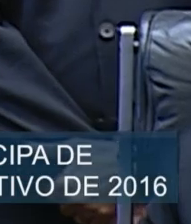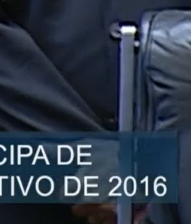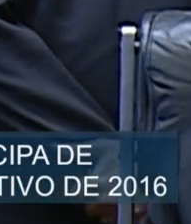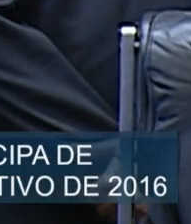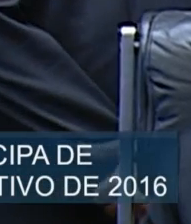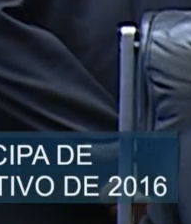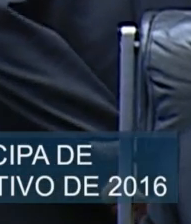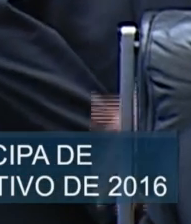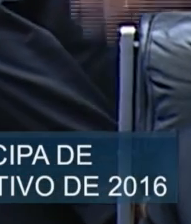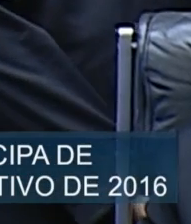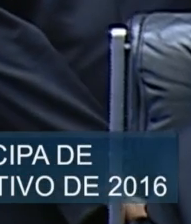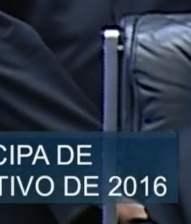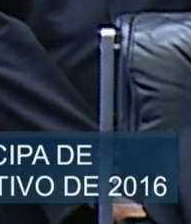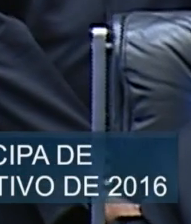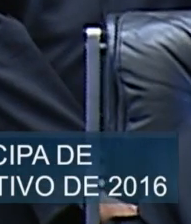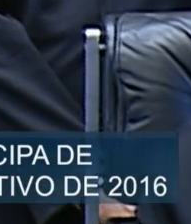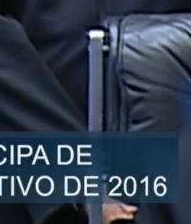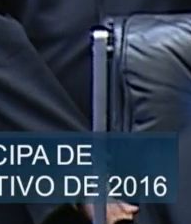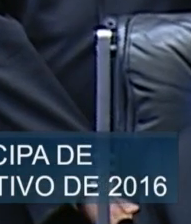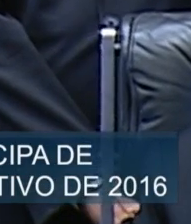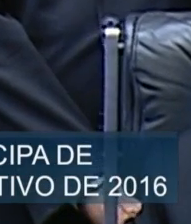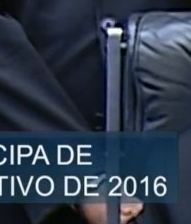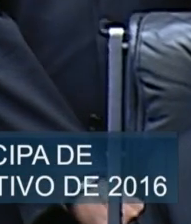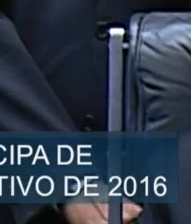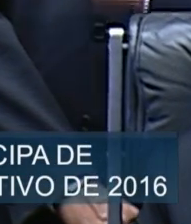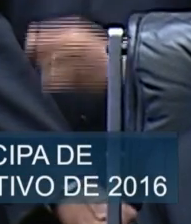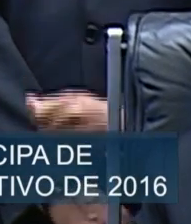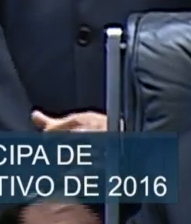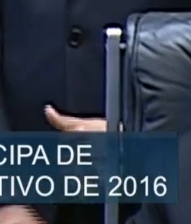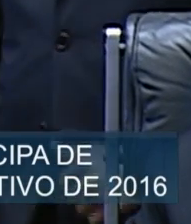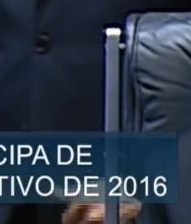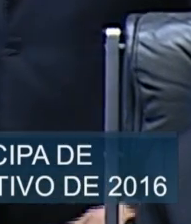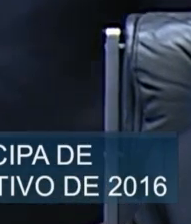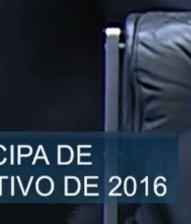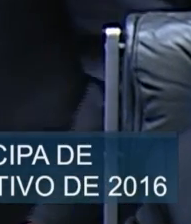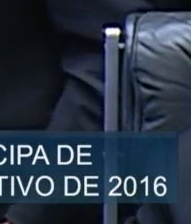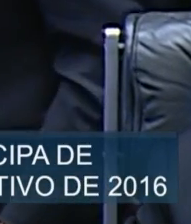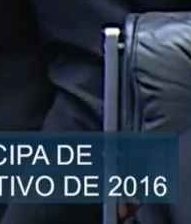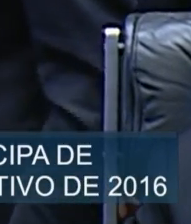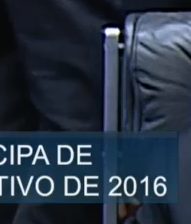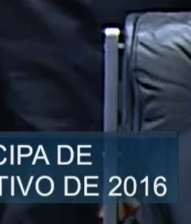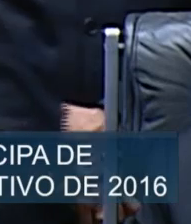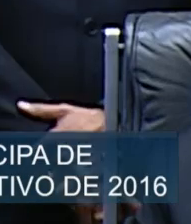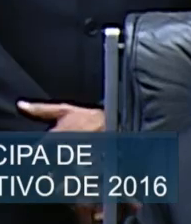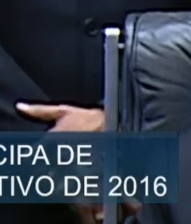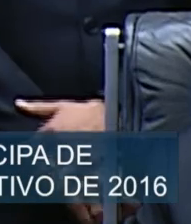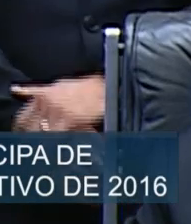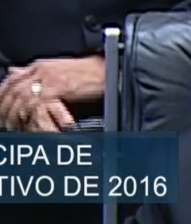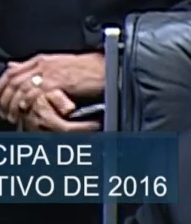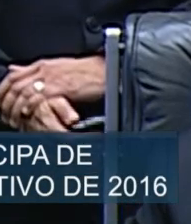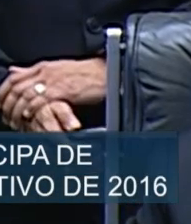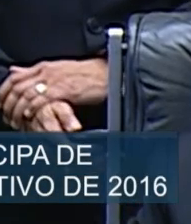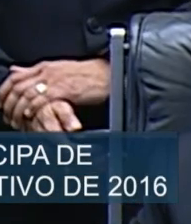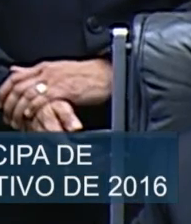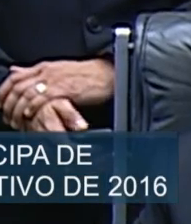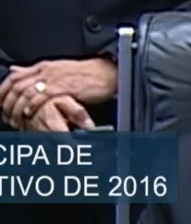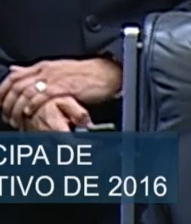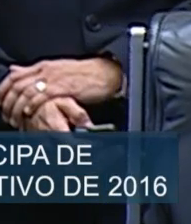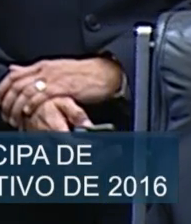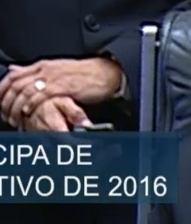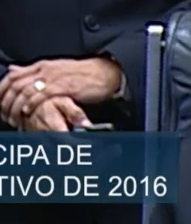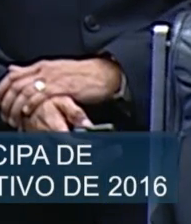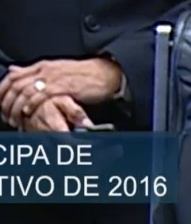e igualdade de oportunidades. O Brasil precisa da contribuição do Congresso